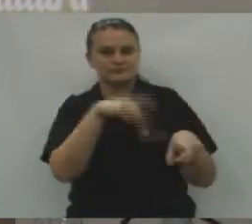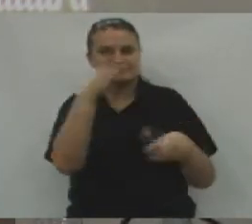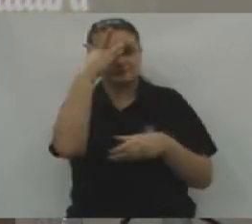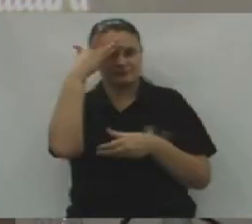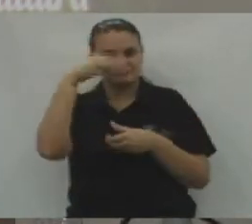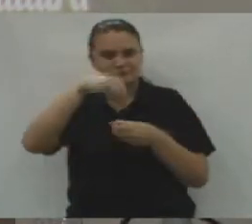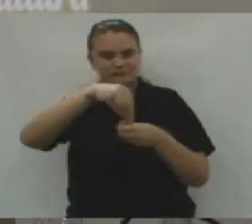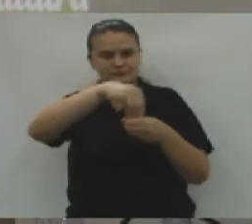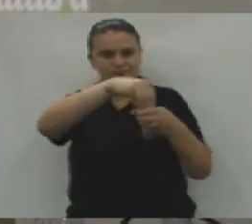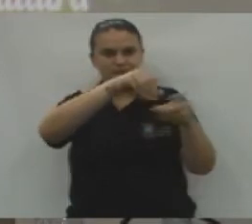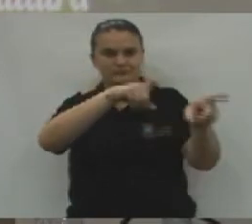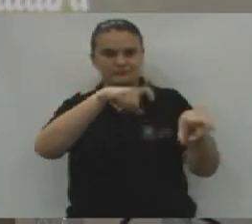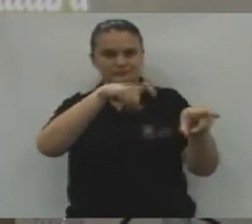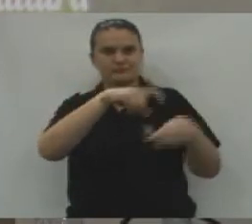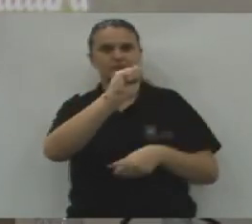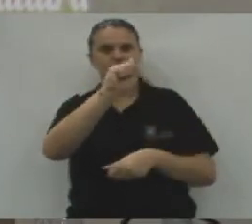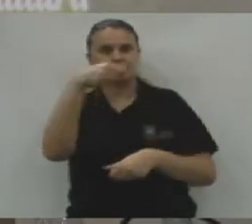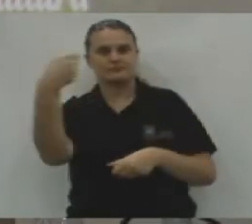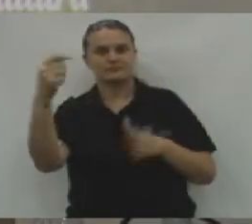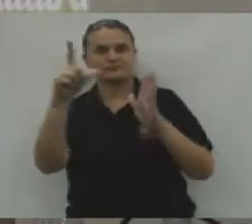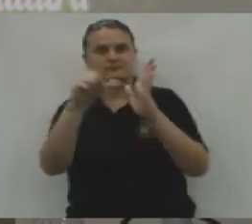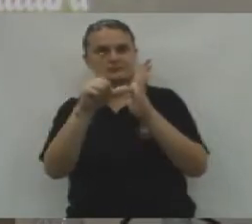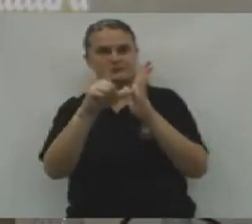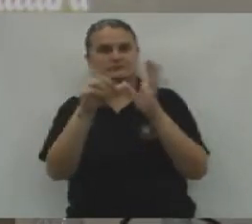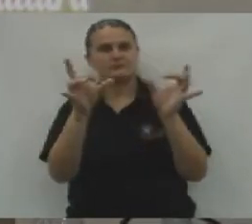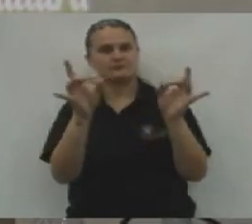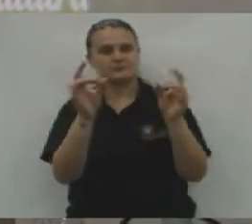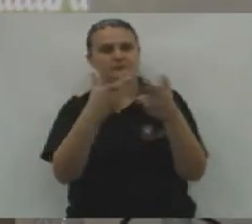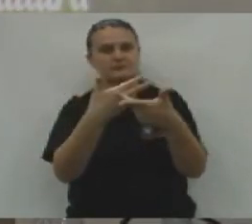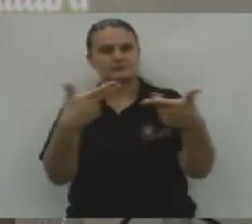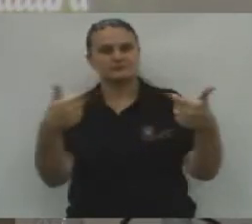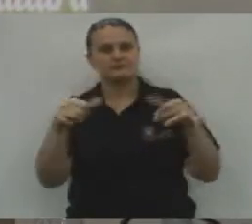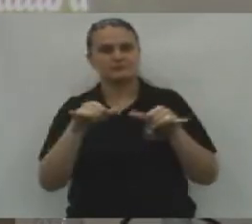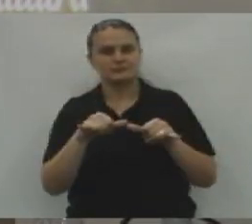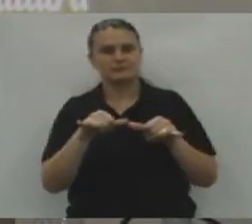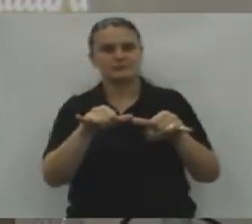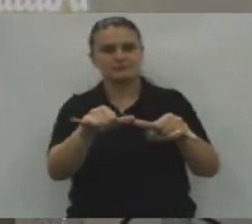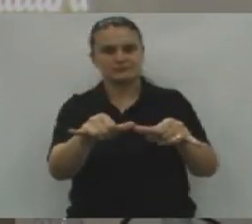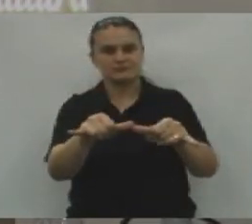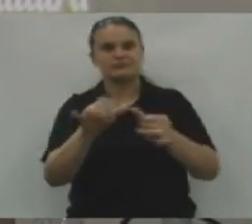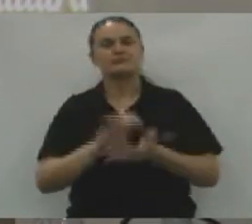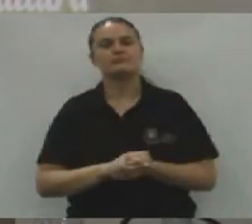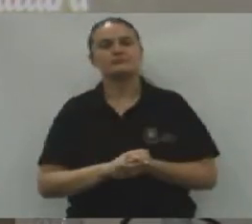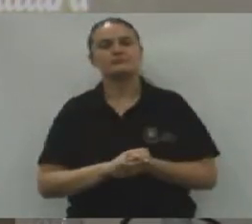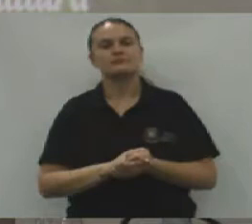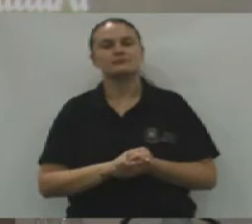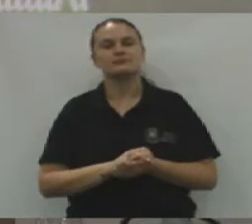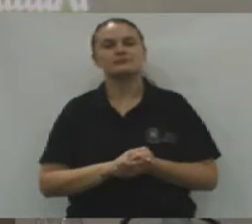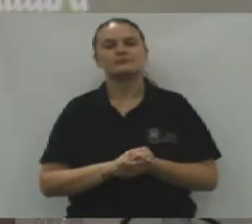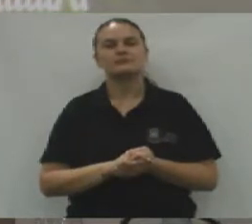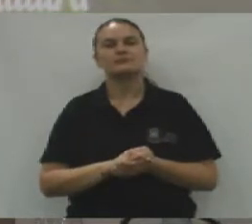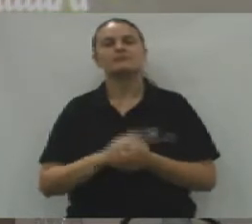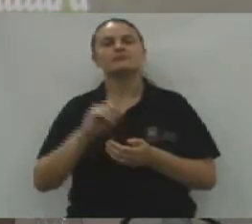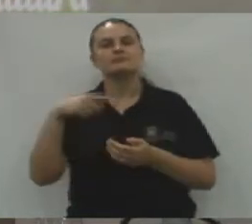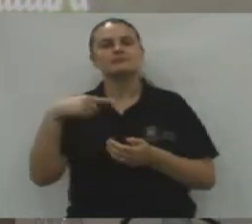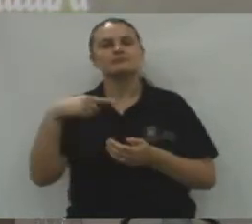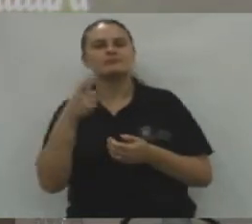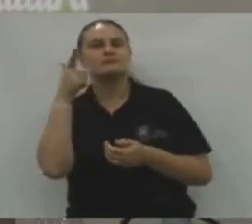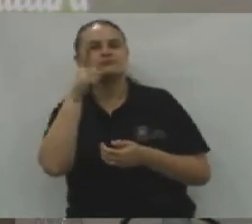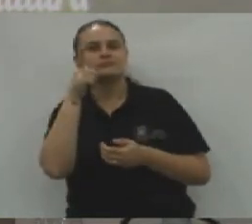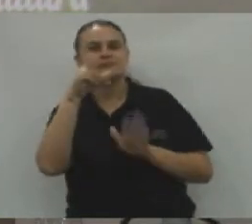agricultores, associação comercial, supermercados, para que a finalidade